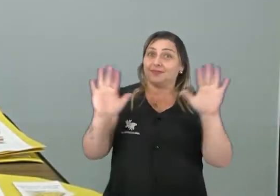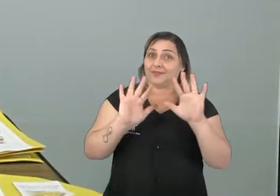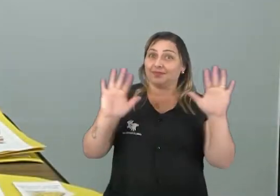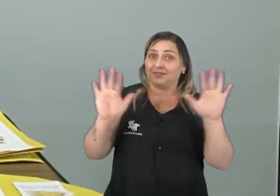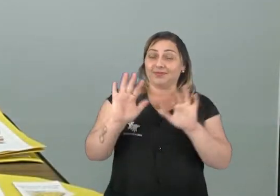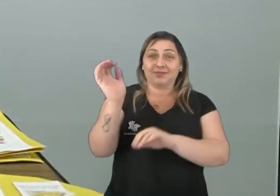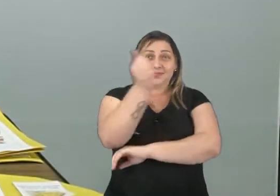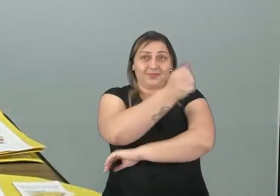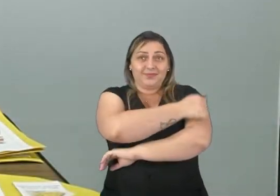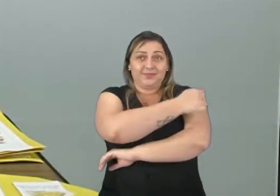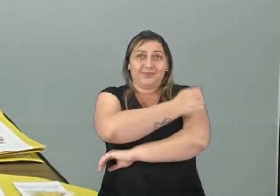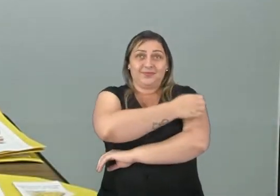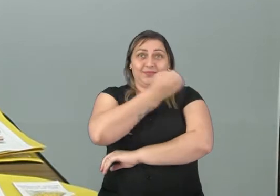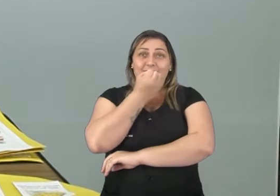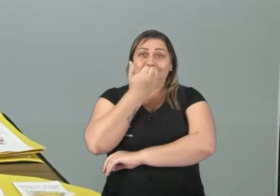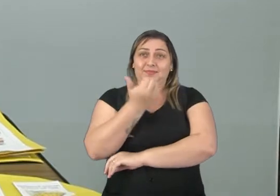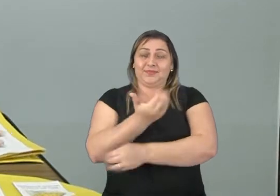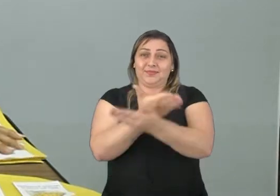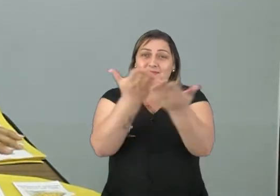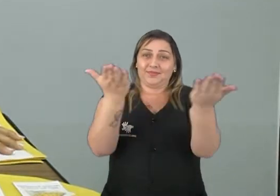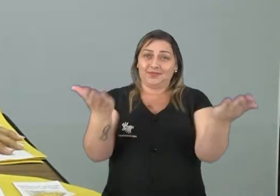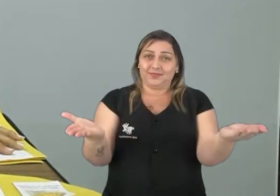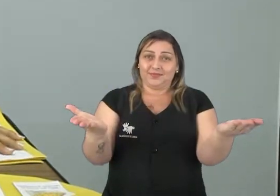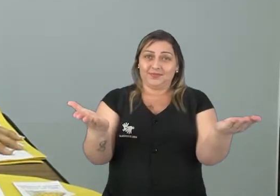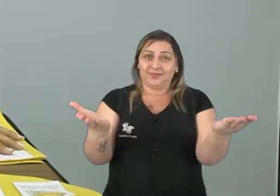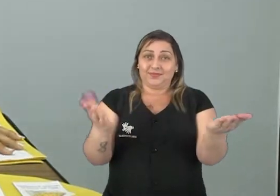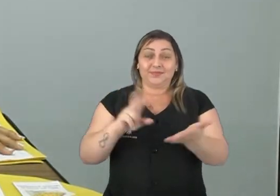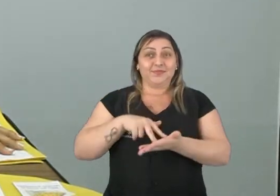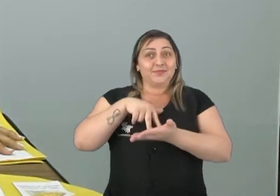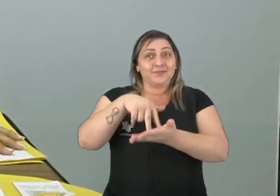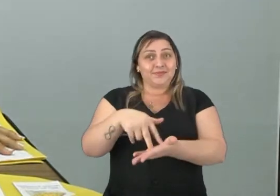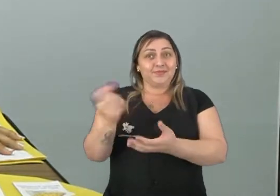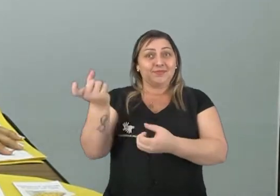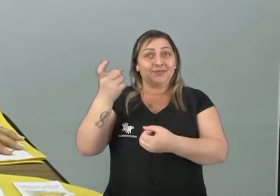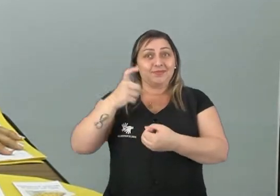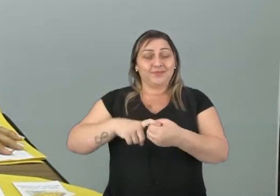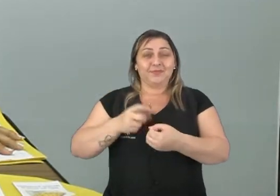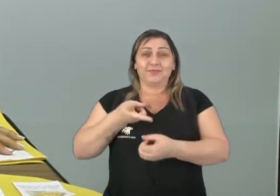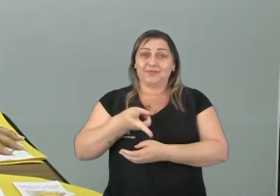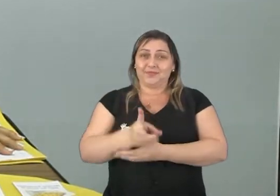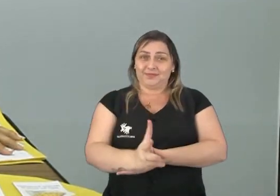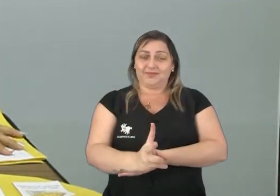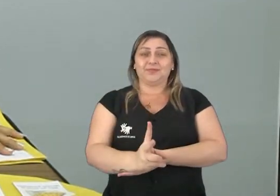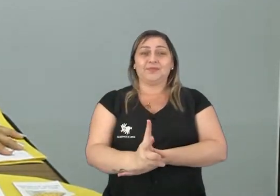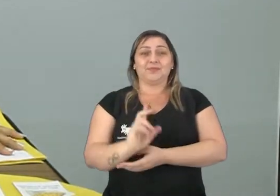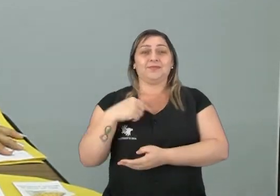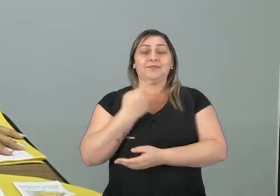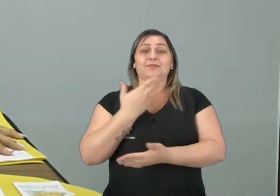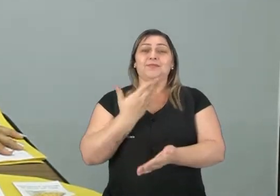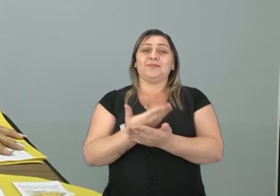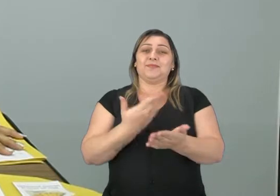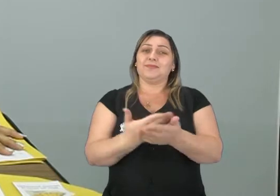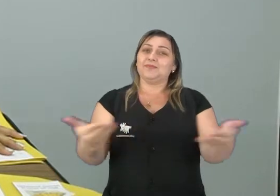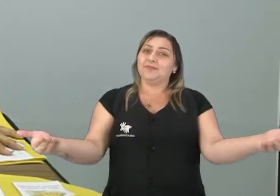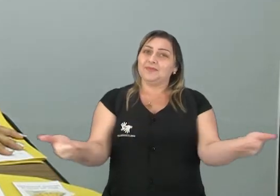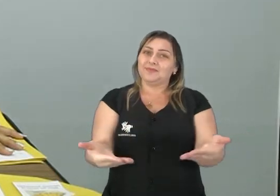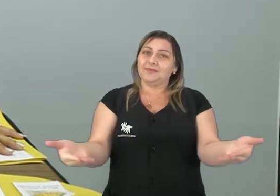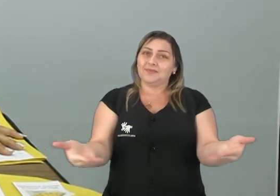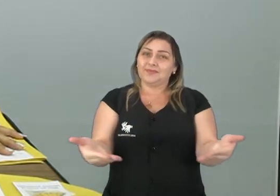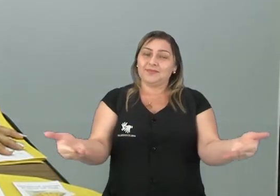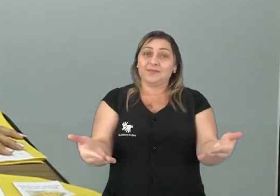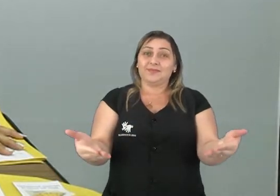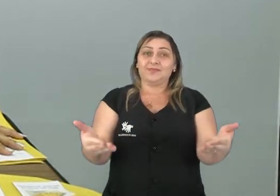Olá, estudantes, tudo bem com vocês? Estou aqui de volta para dar continuidade à nossa aula de hoje.